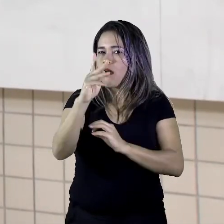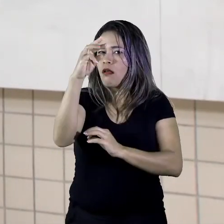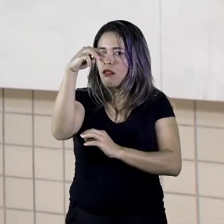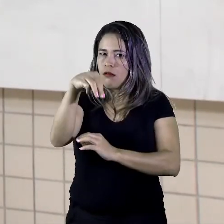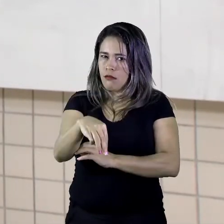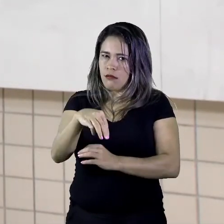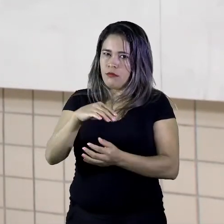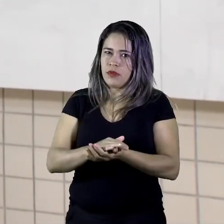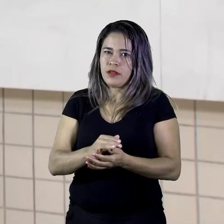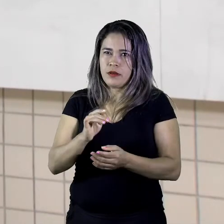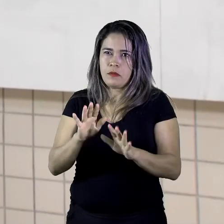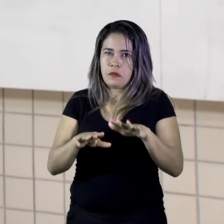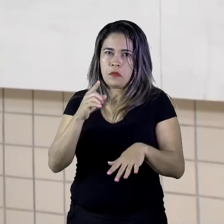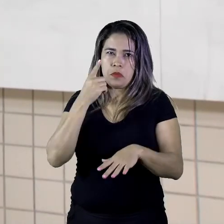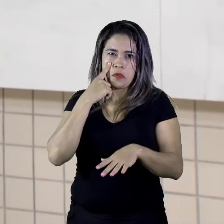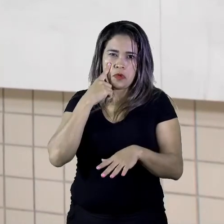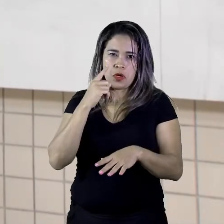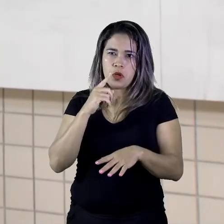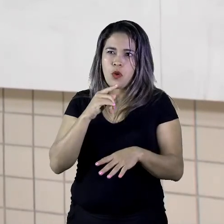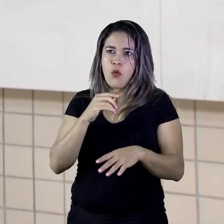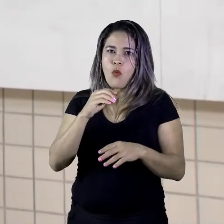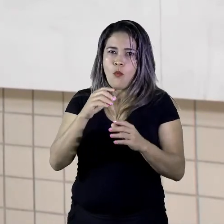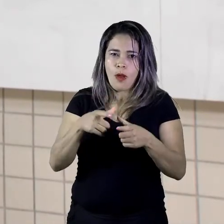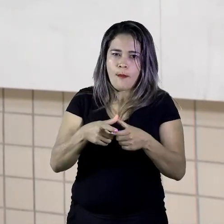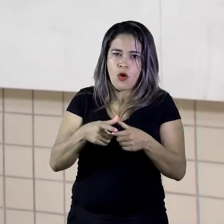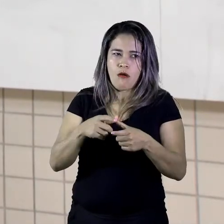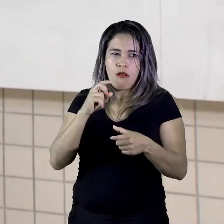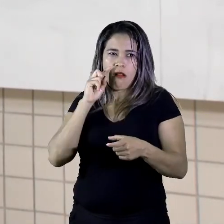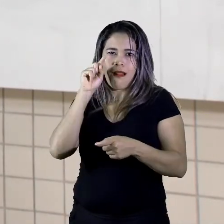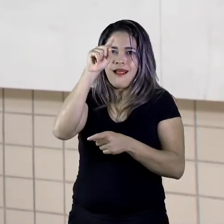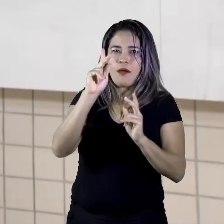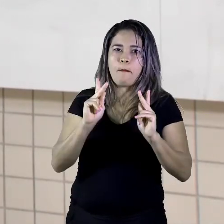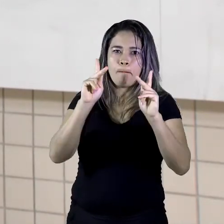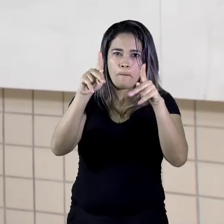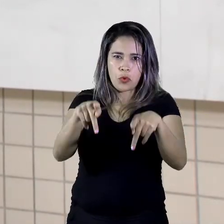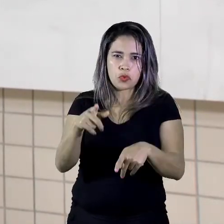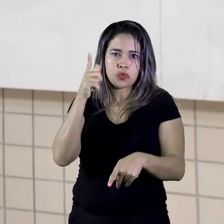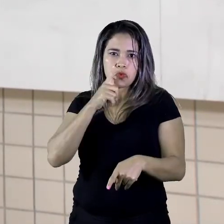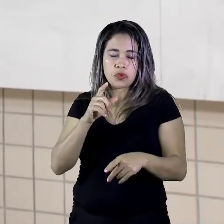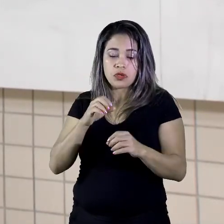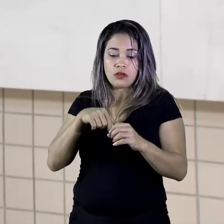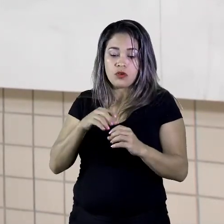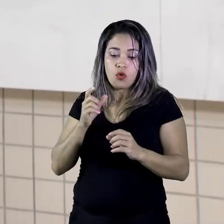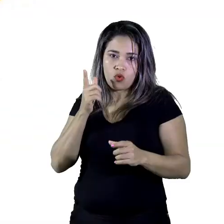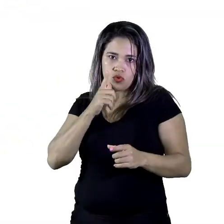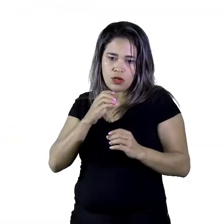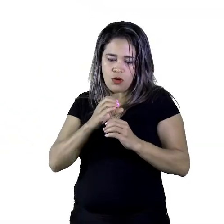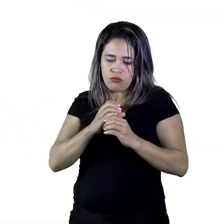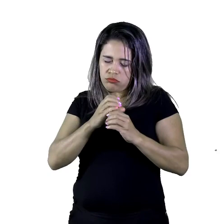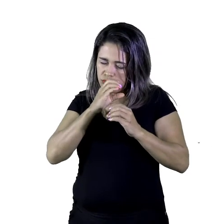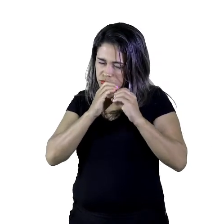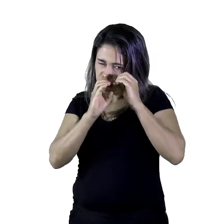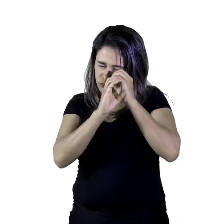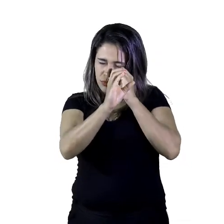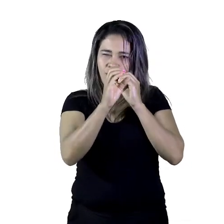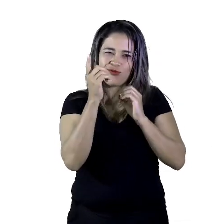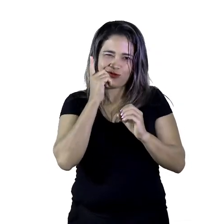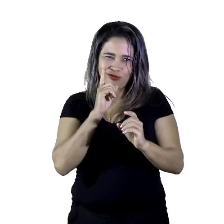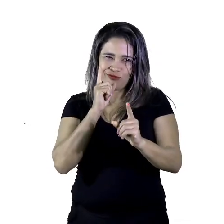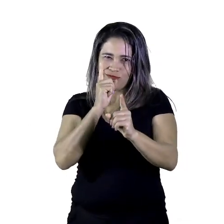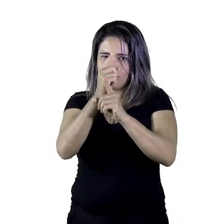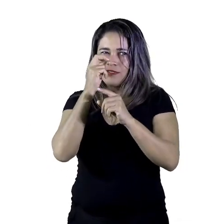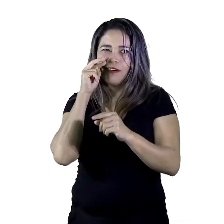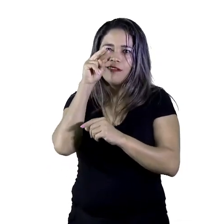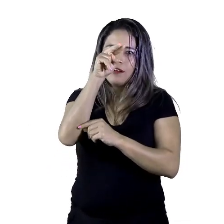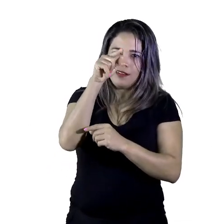em Porto Nacional, nós conseguiríamos enxergar com o telescópio Hubble daqui de Palmas. A gente também viu um